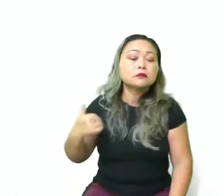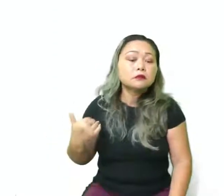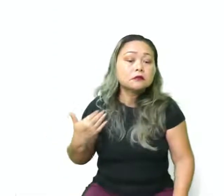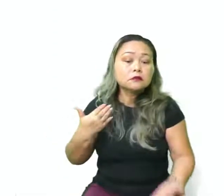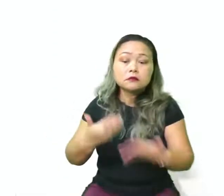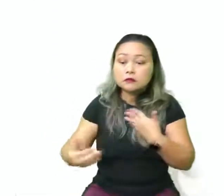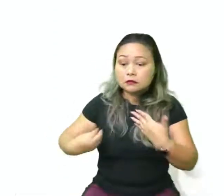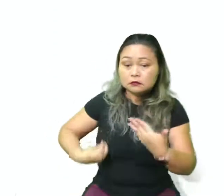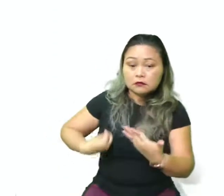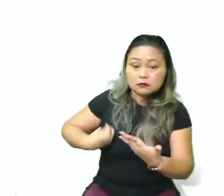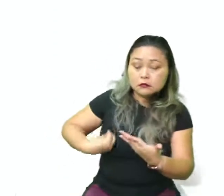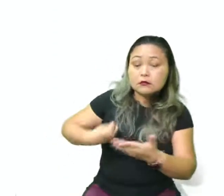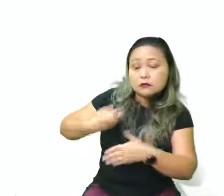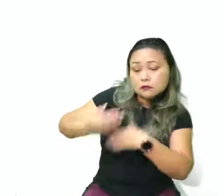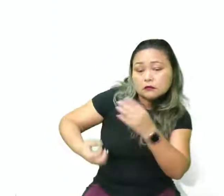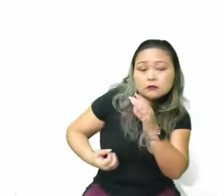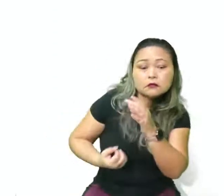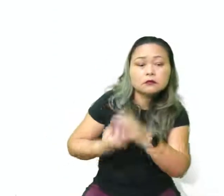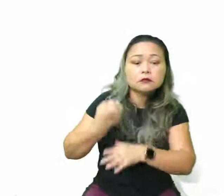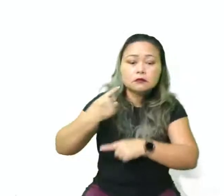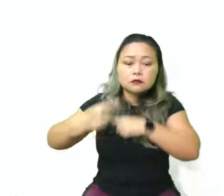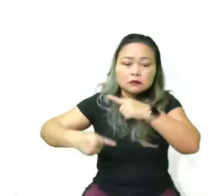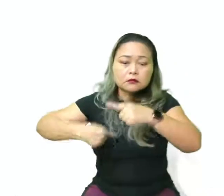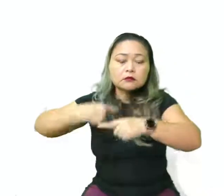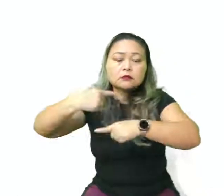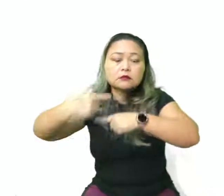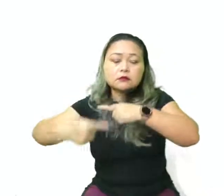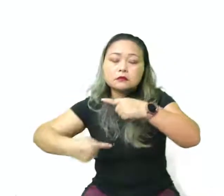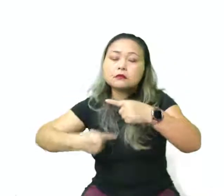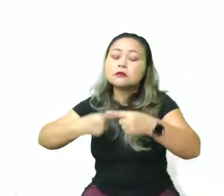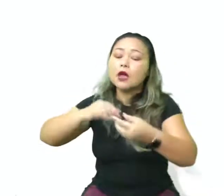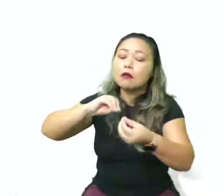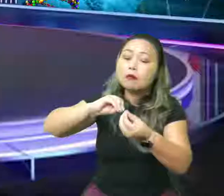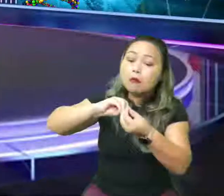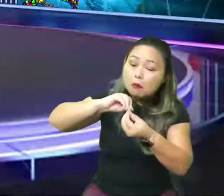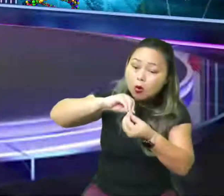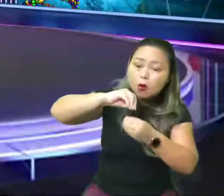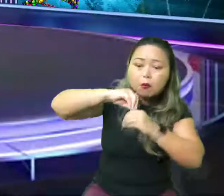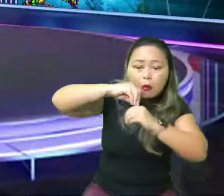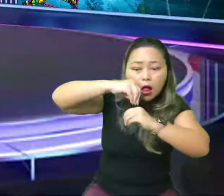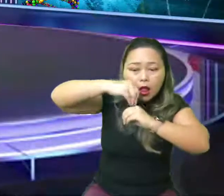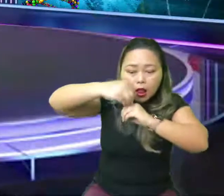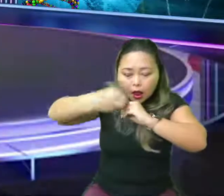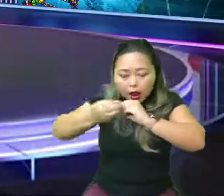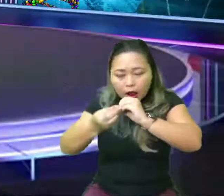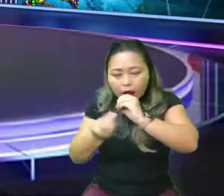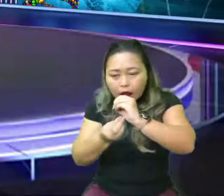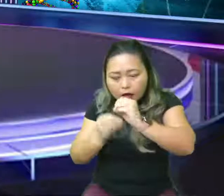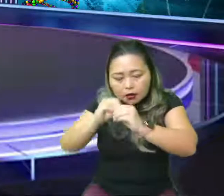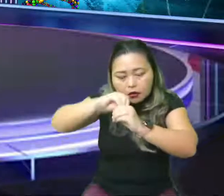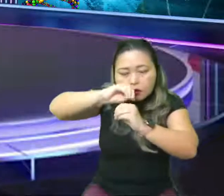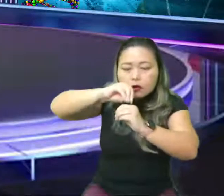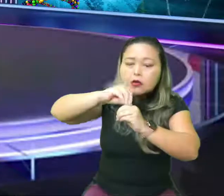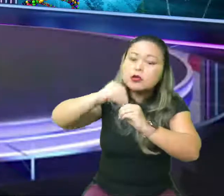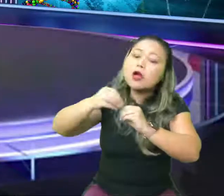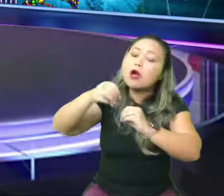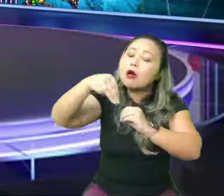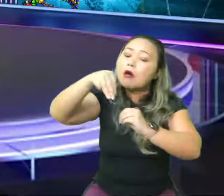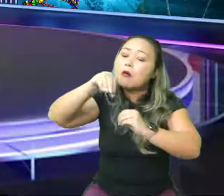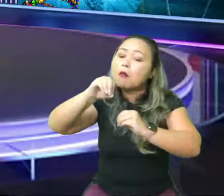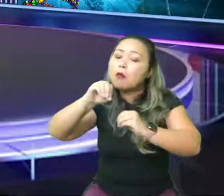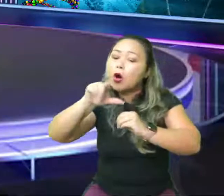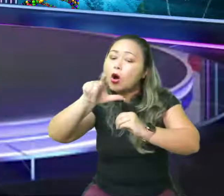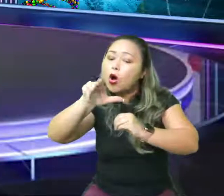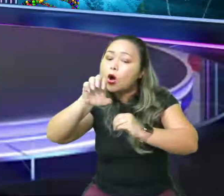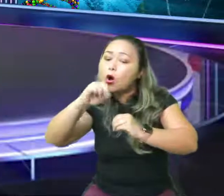Onde quer que a vida tenha se originado, o processo deve ter ocorrido por evolução molecular. Então, todos eles, as duas, vão convergir no sentido de